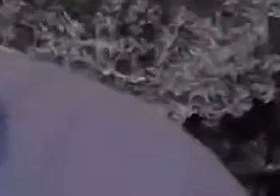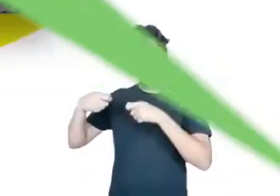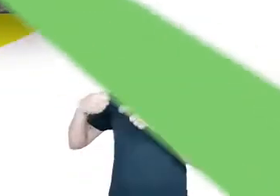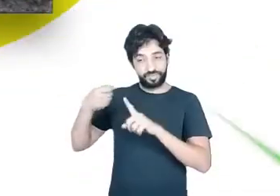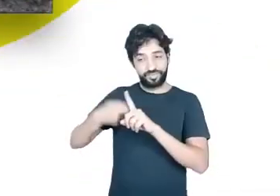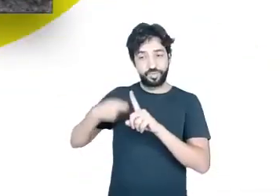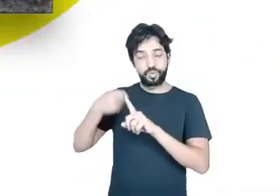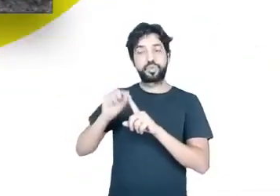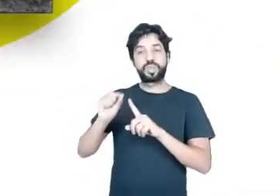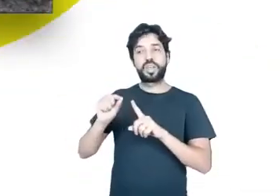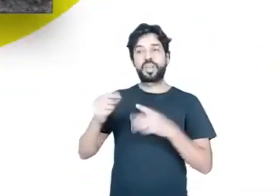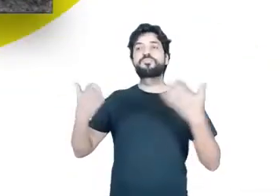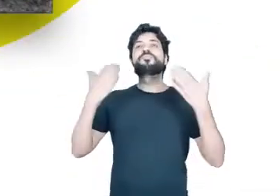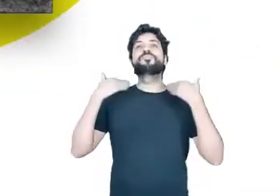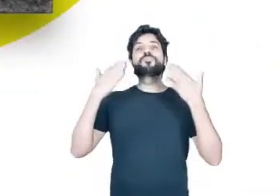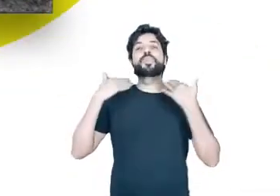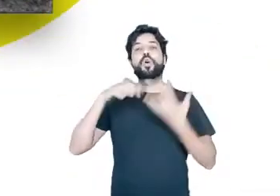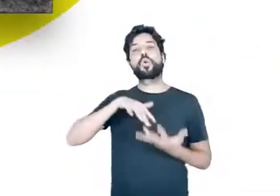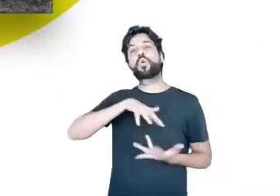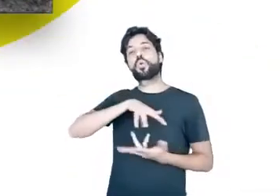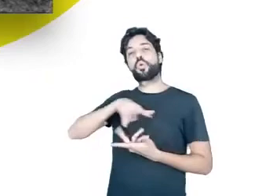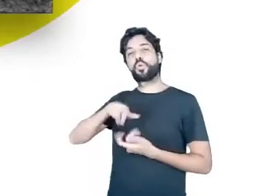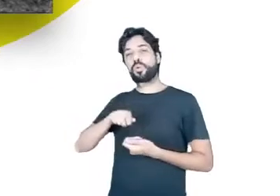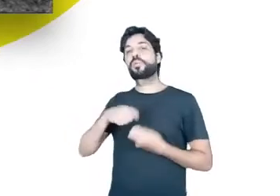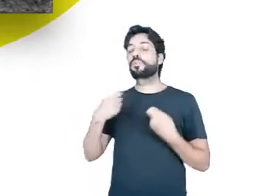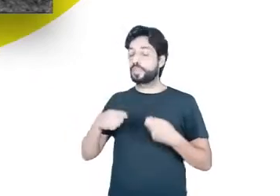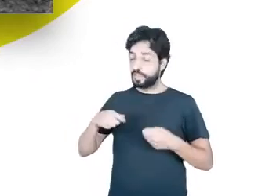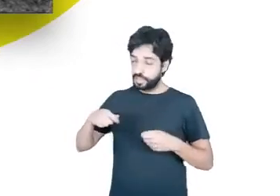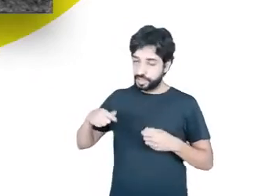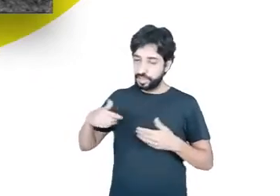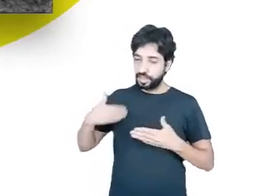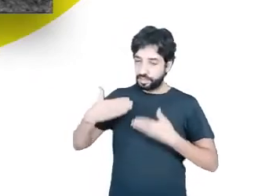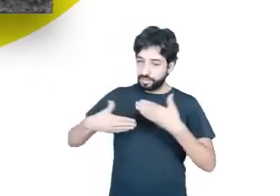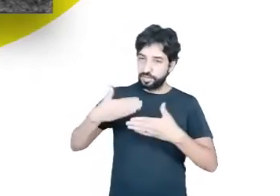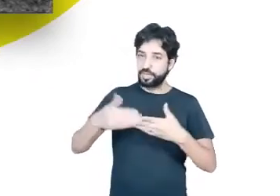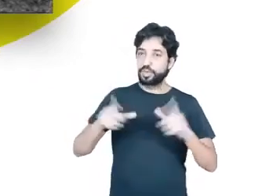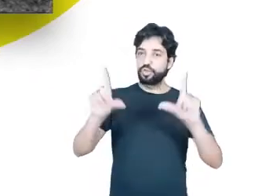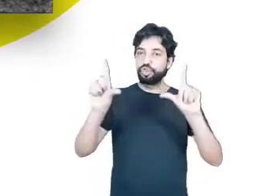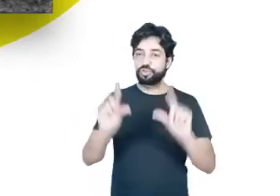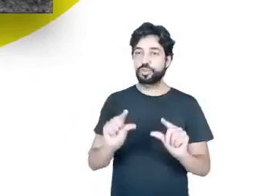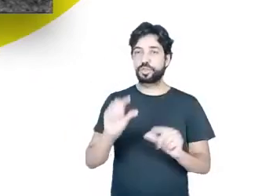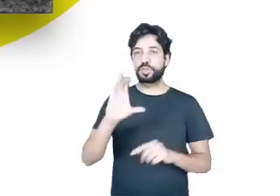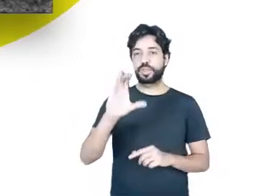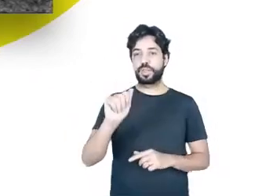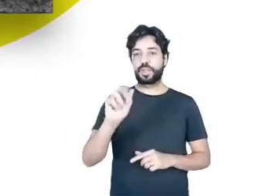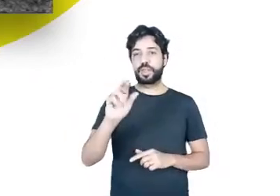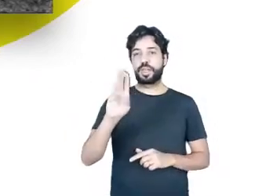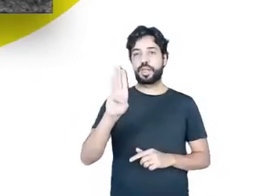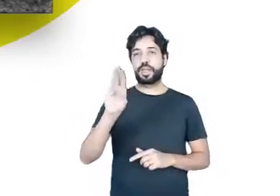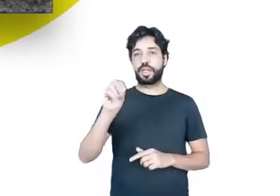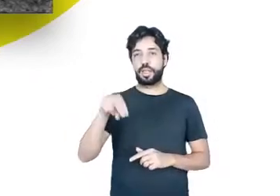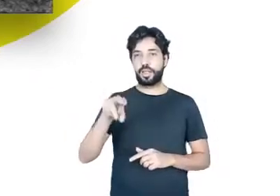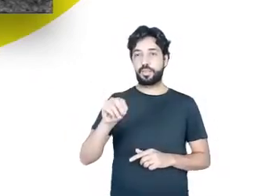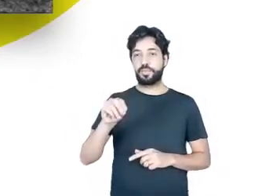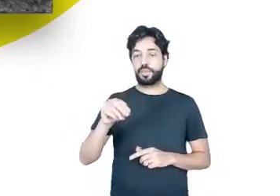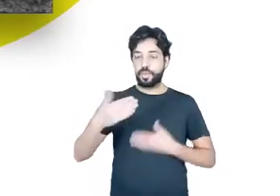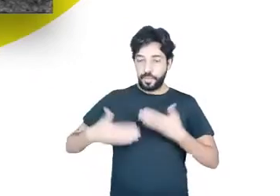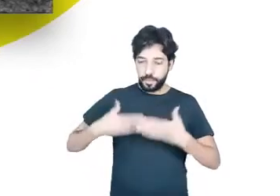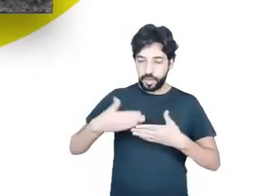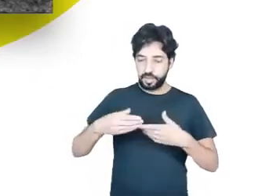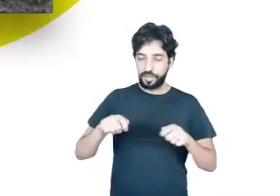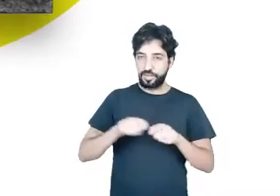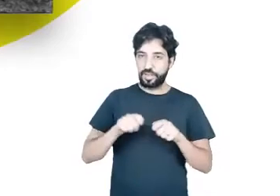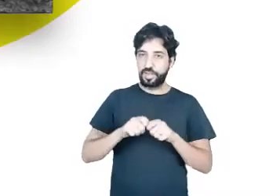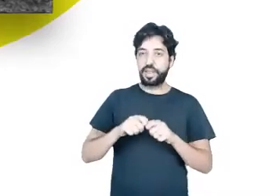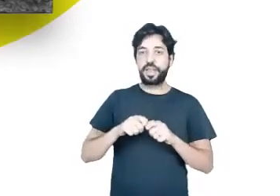nós. Precisamos caminhar para uma economia de baixo carbono em que o processo produtivo deixe de emitir